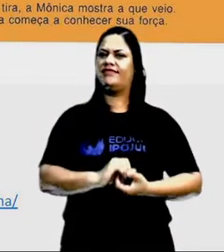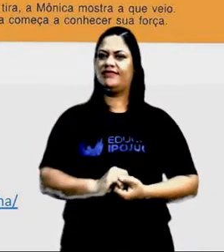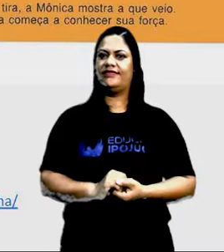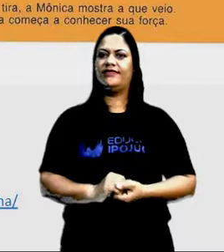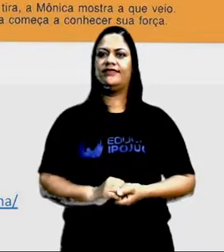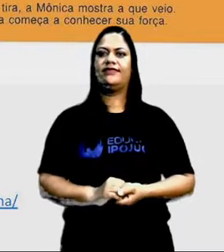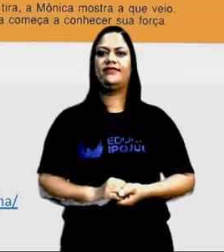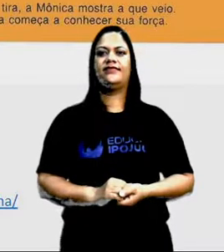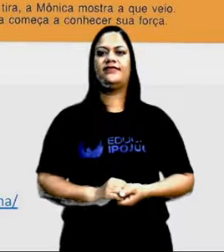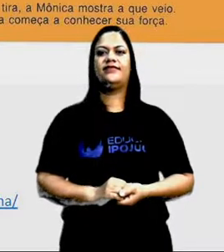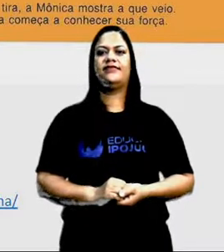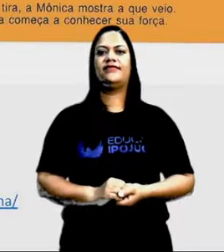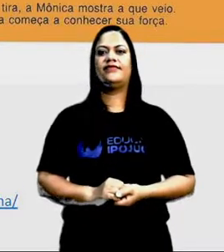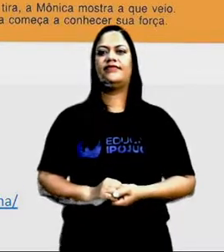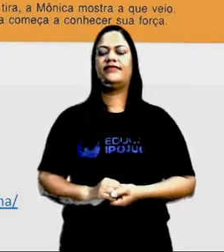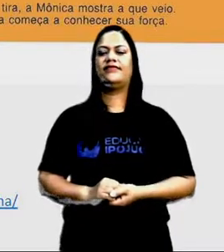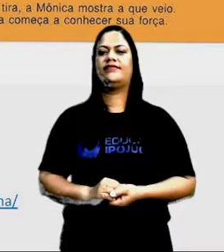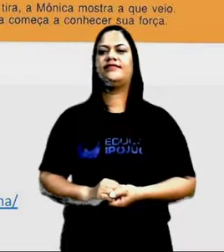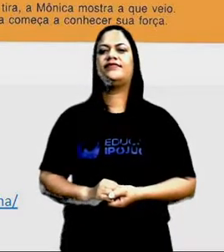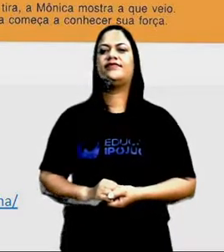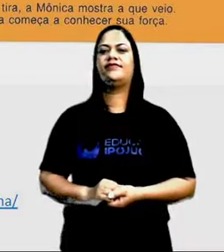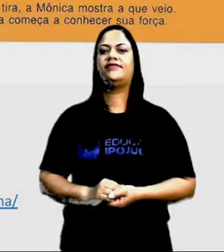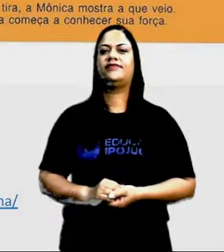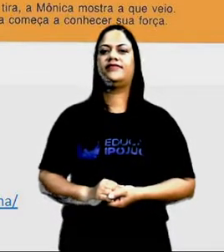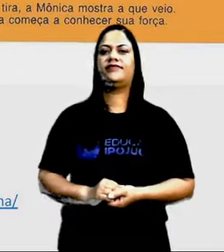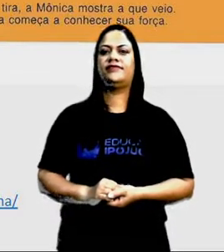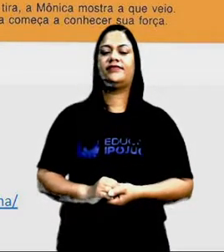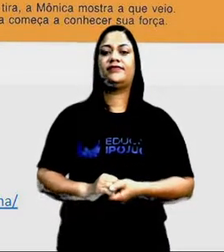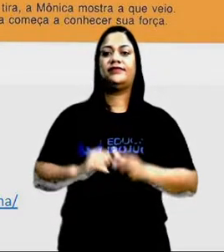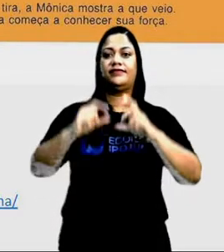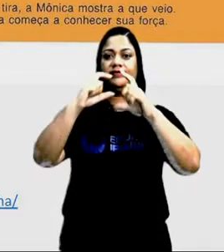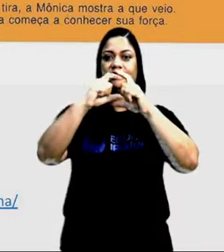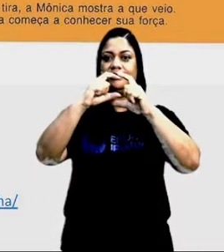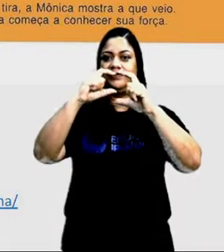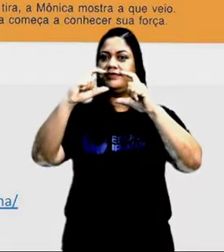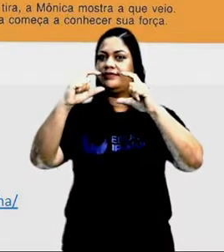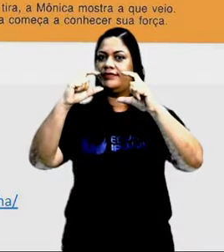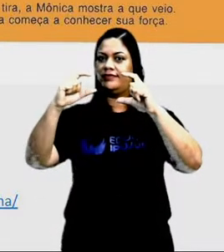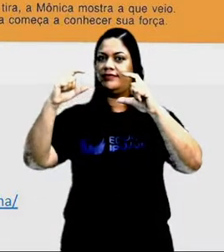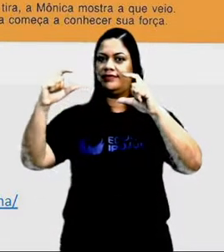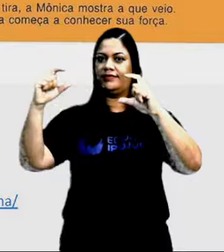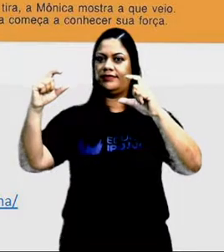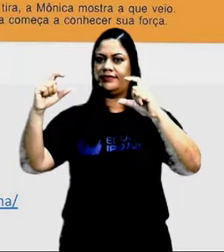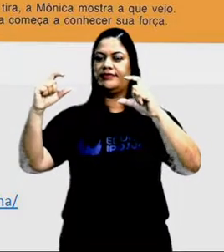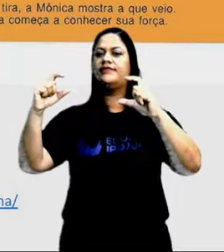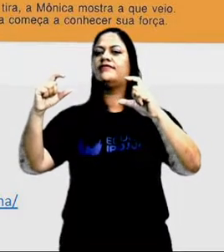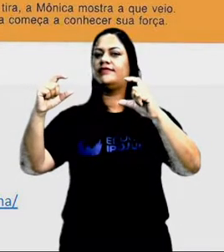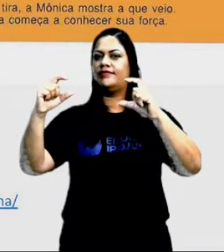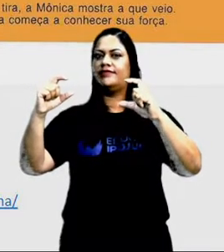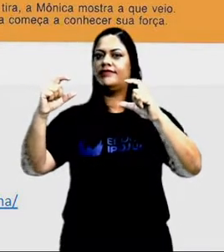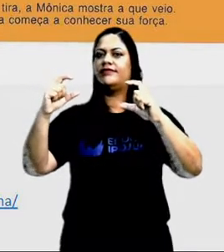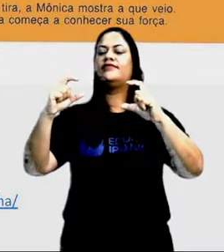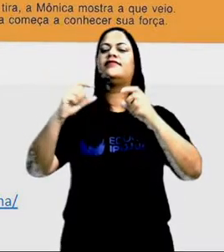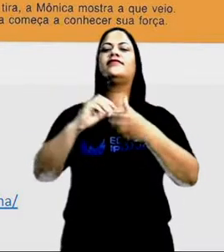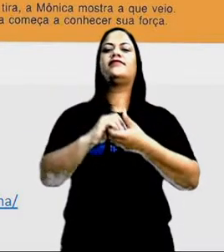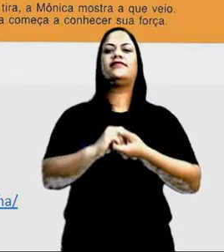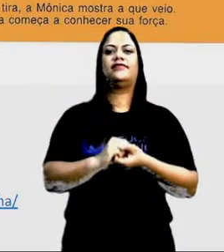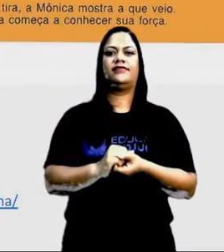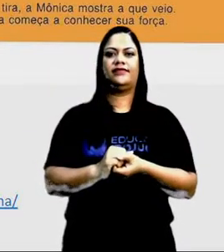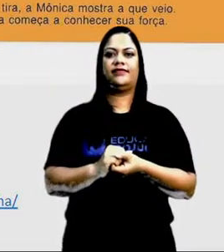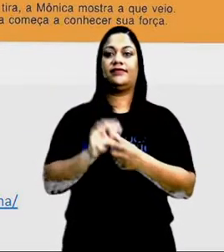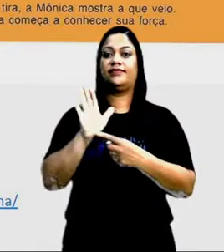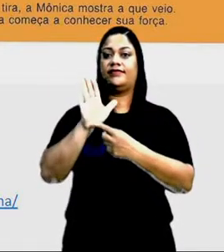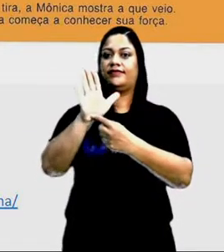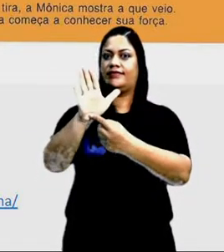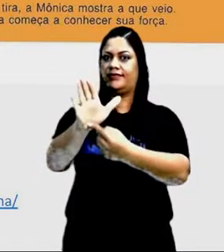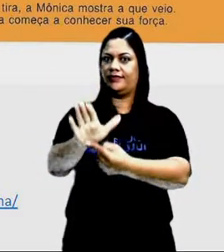Vamos por pedacinho. Tirinha, ela é uma sequência curta de quadros para narrar